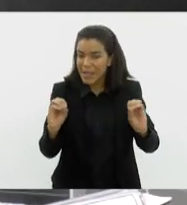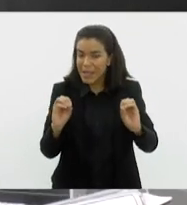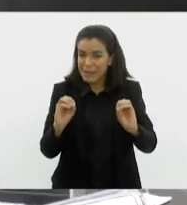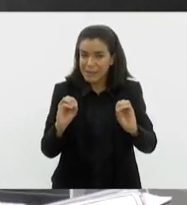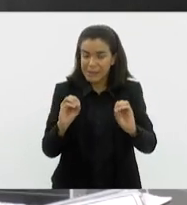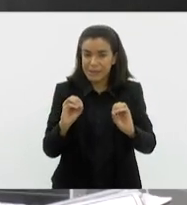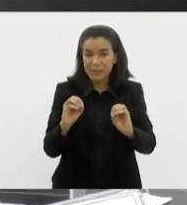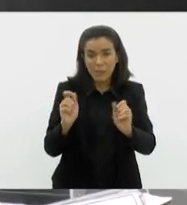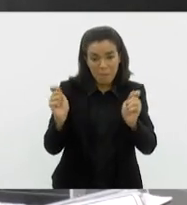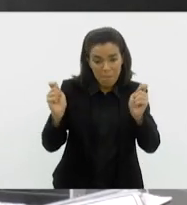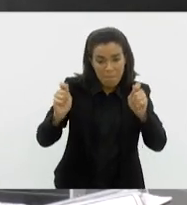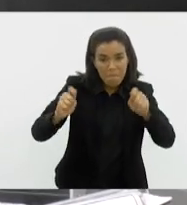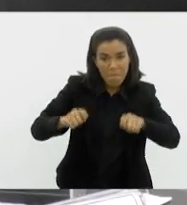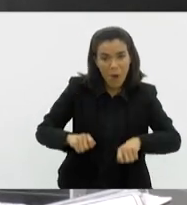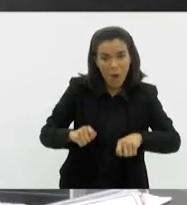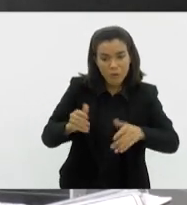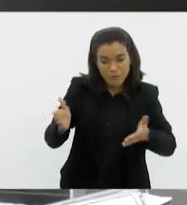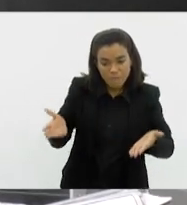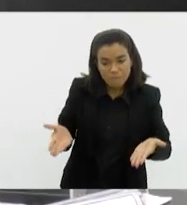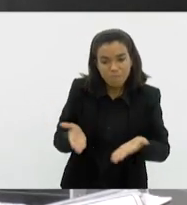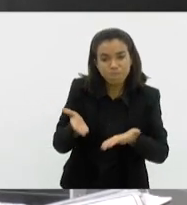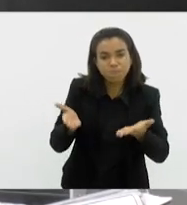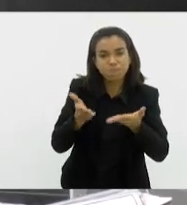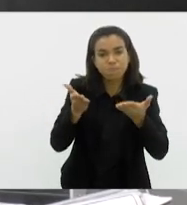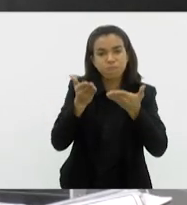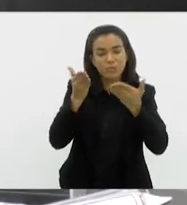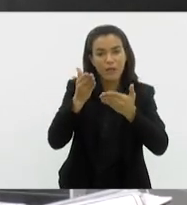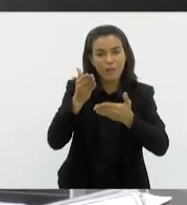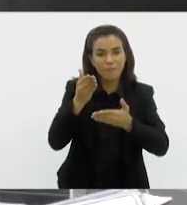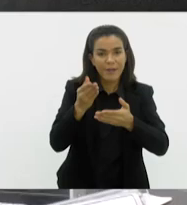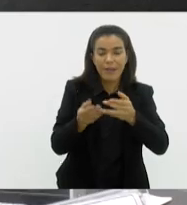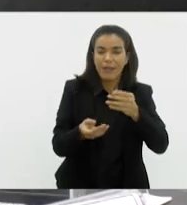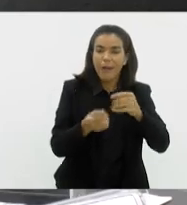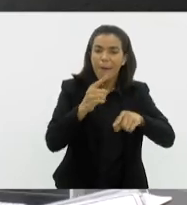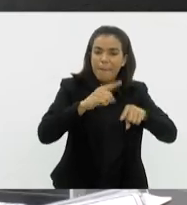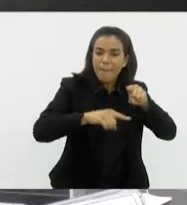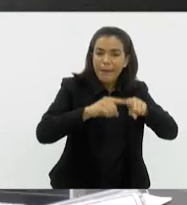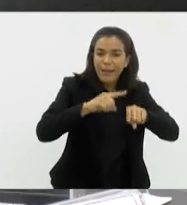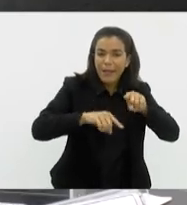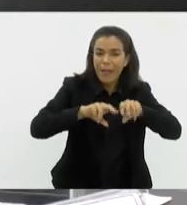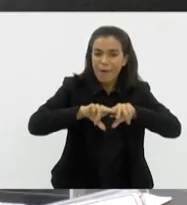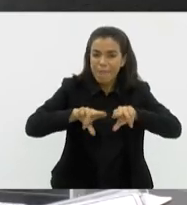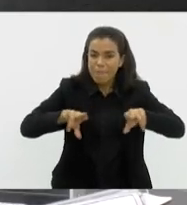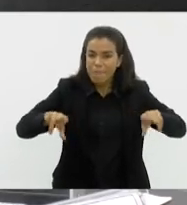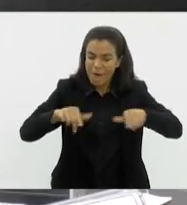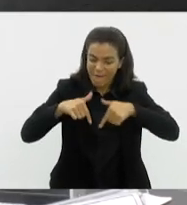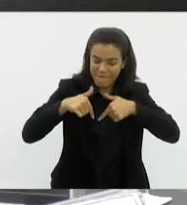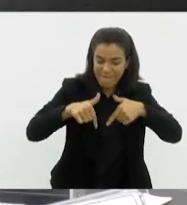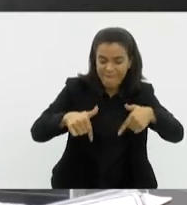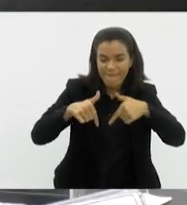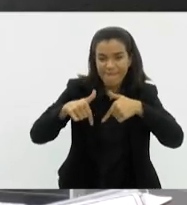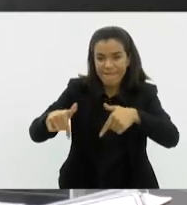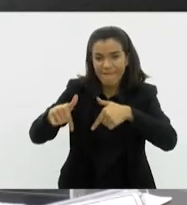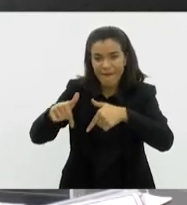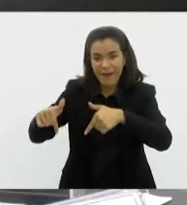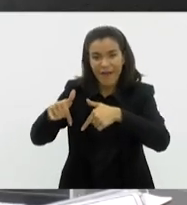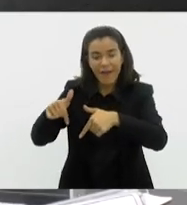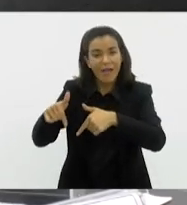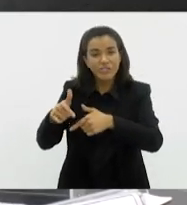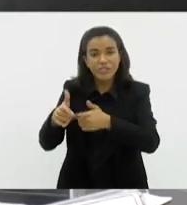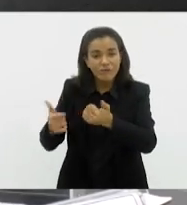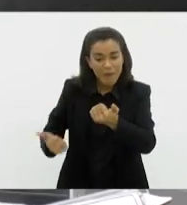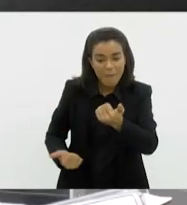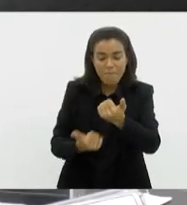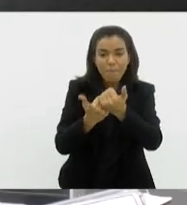que possam serem objetos, se tornarem objetos de adins, nós nunca iremos suscitar